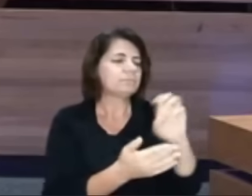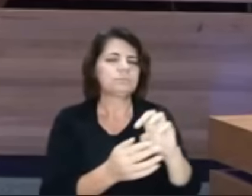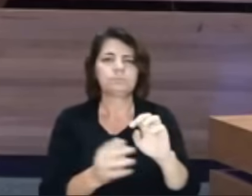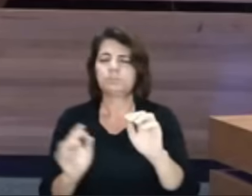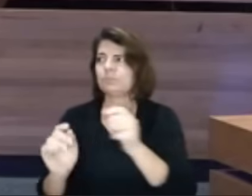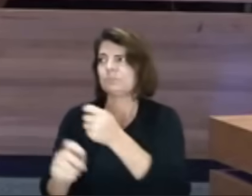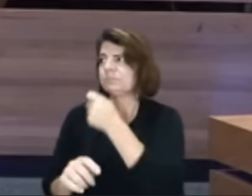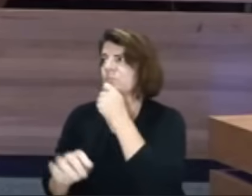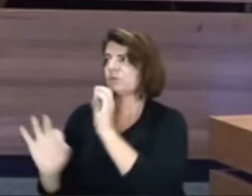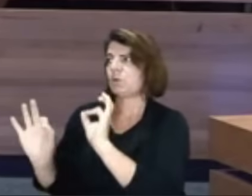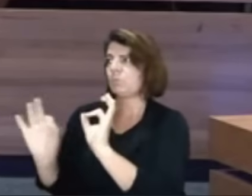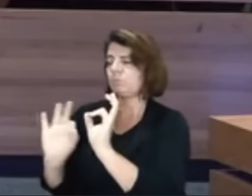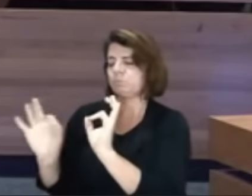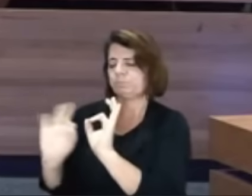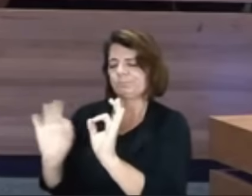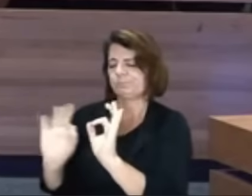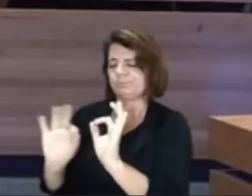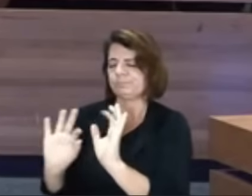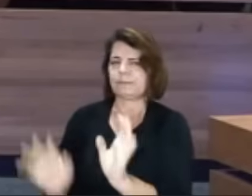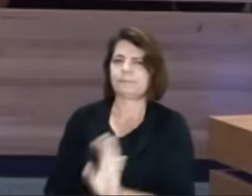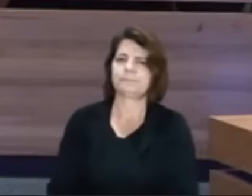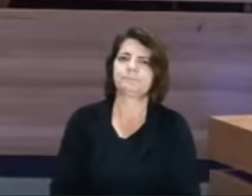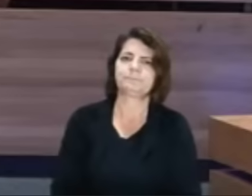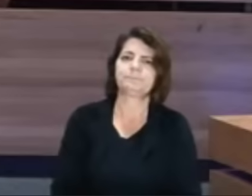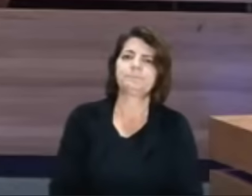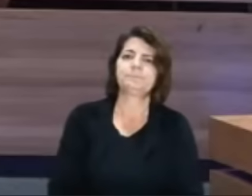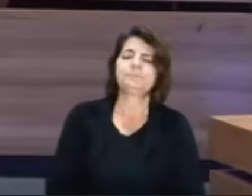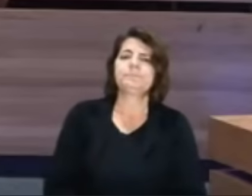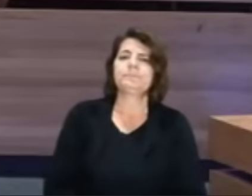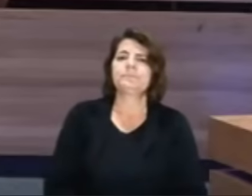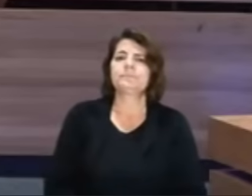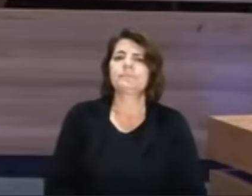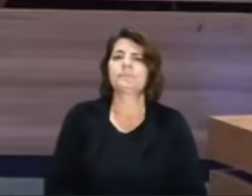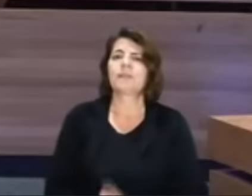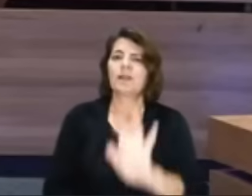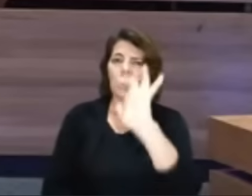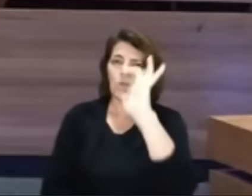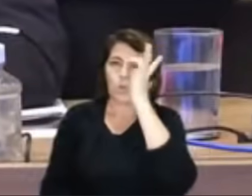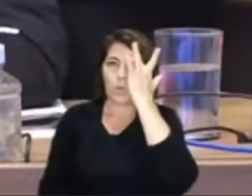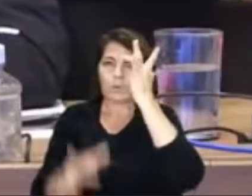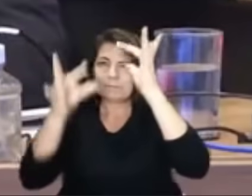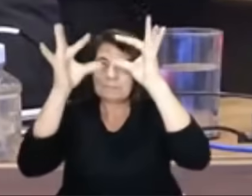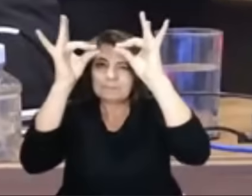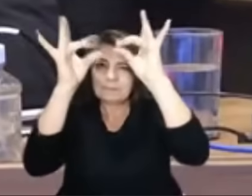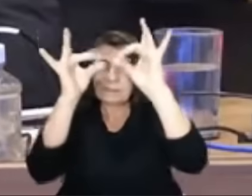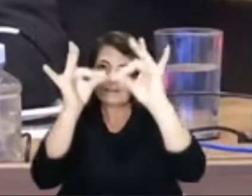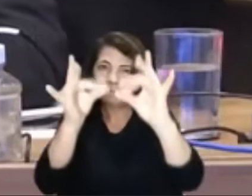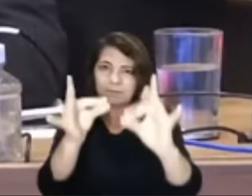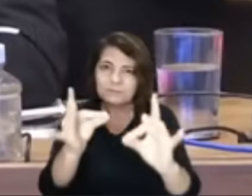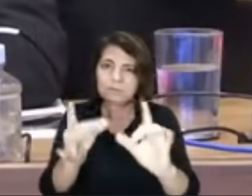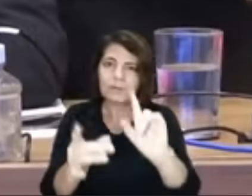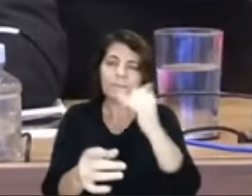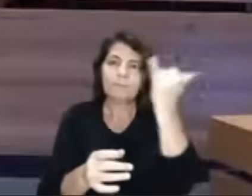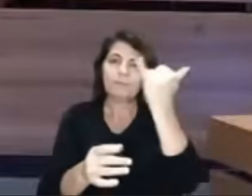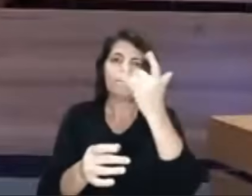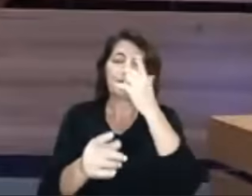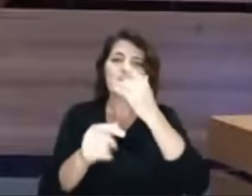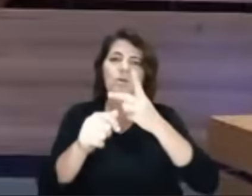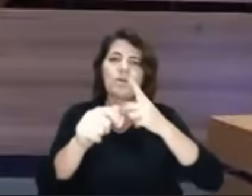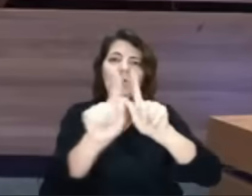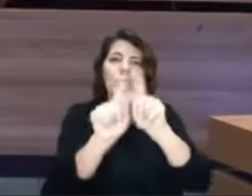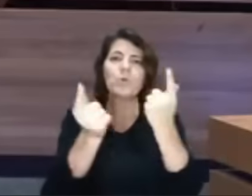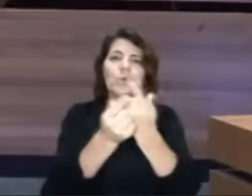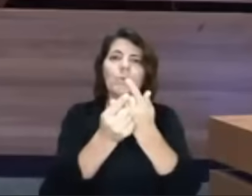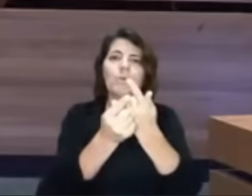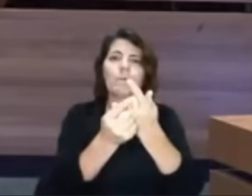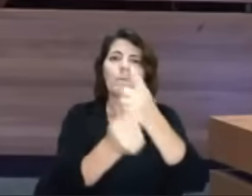informação não tá certo não acho que é é é uma é um detalhamento importante porque o grupo foi desativado sen eu não lembro a data eu não lembro a data mas